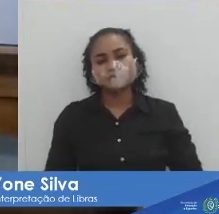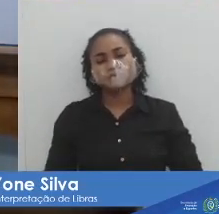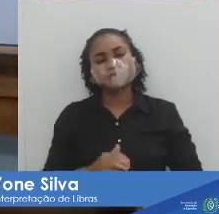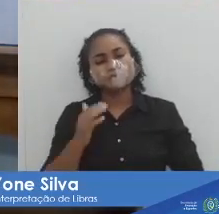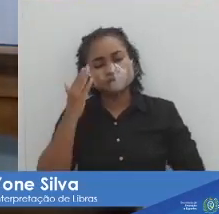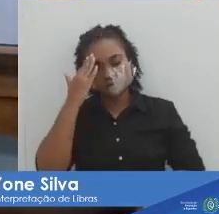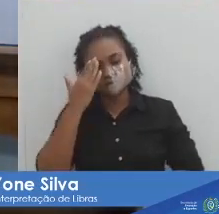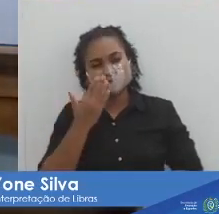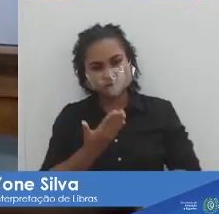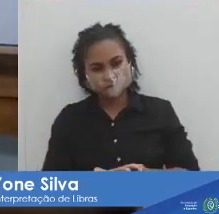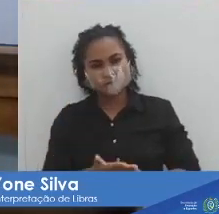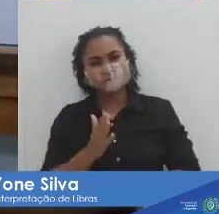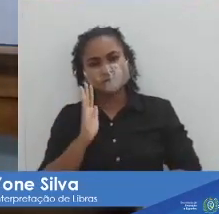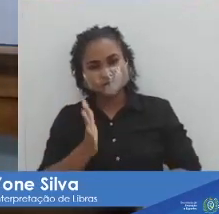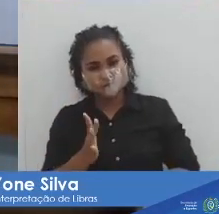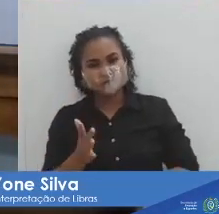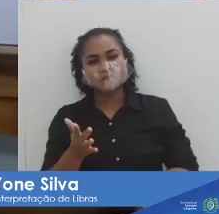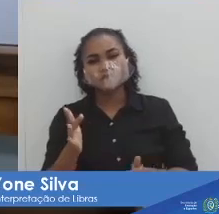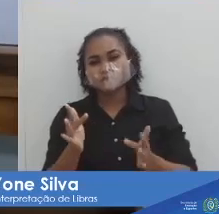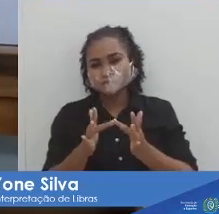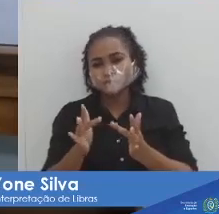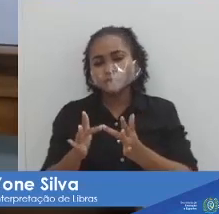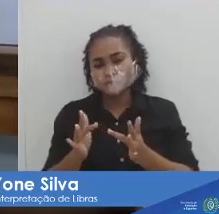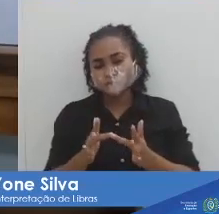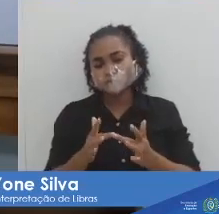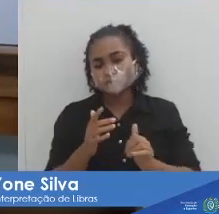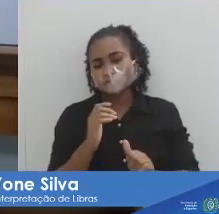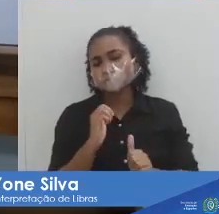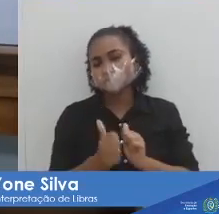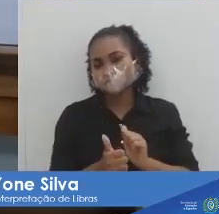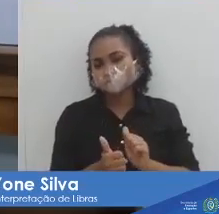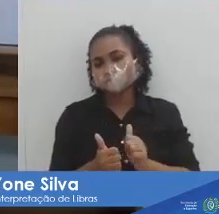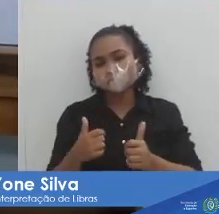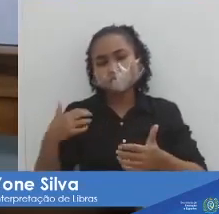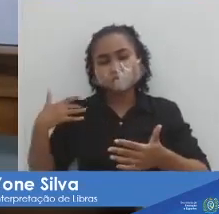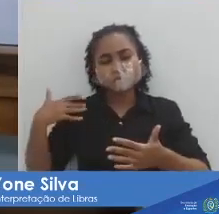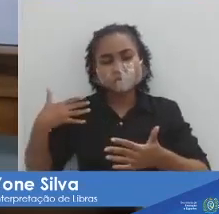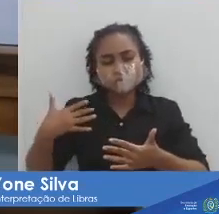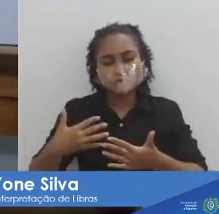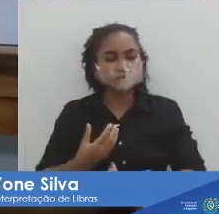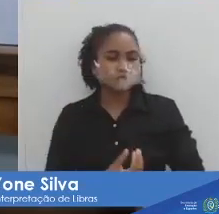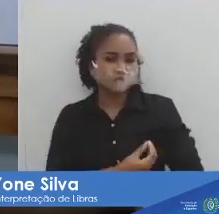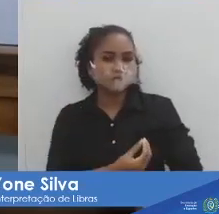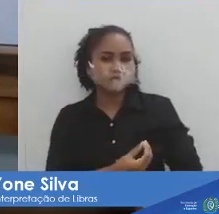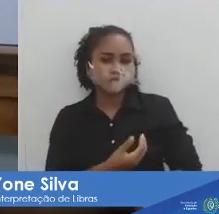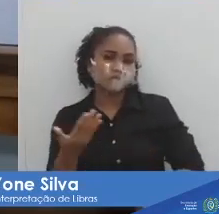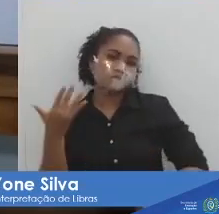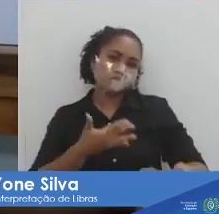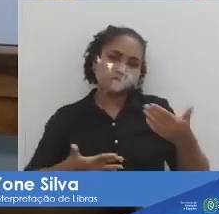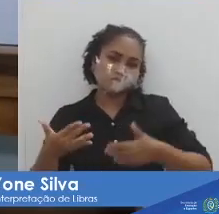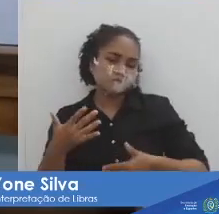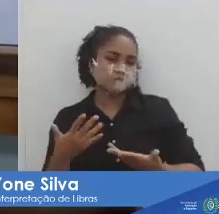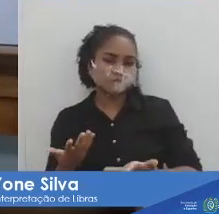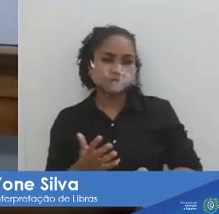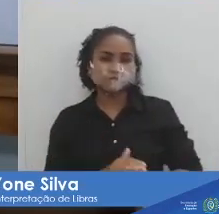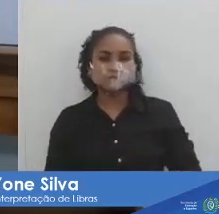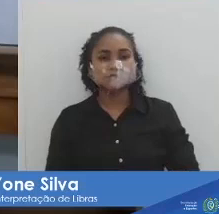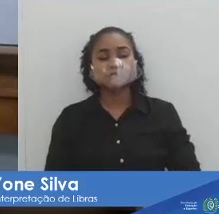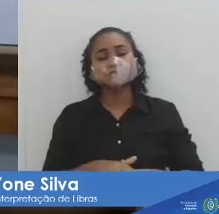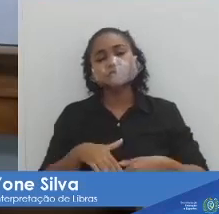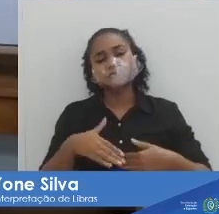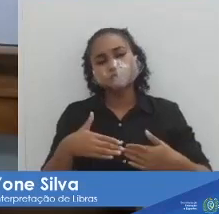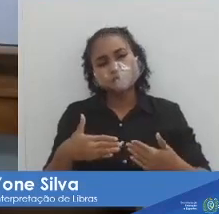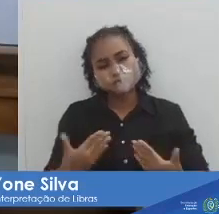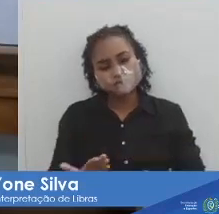Acredito que você certamente já tenha jogado ao longo de sua vida algum jogo, já tenha participado de algum jogo.